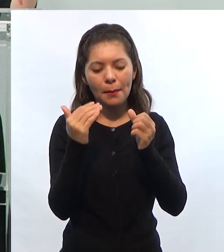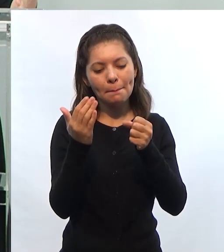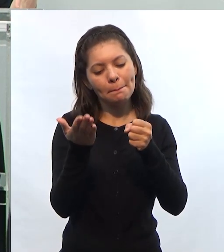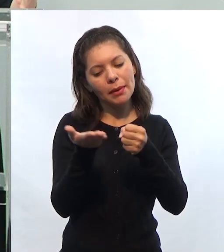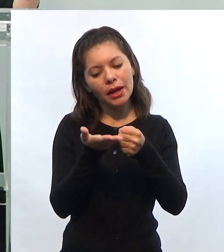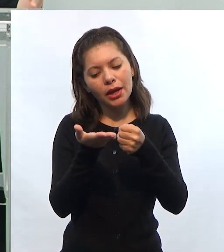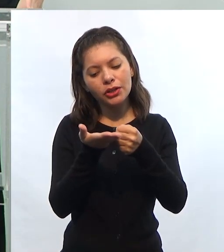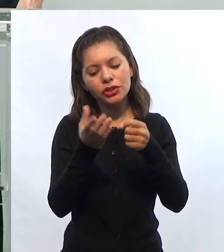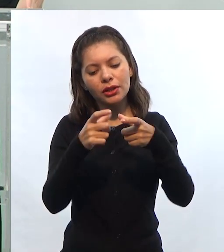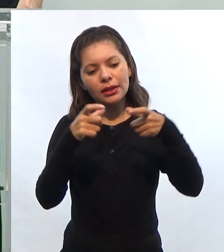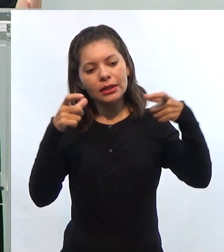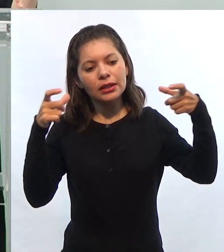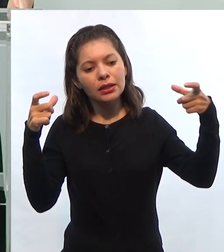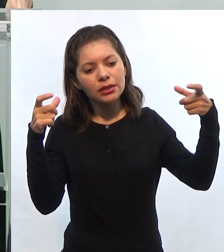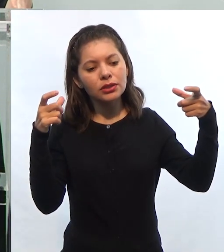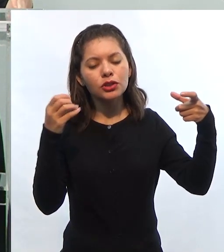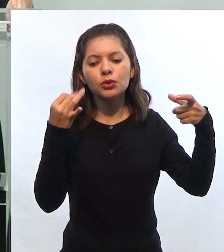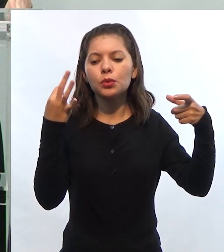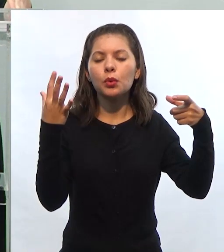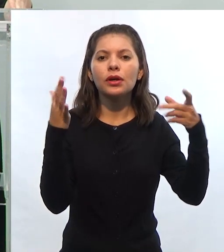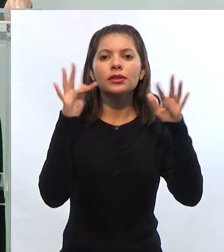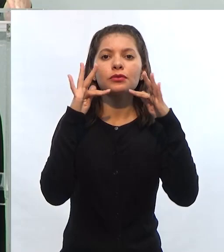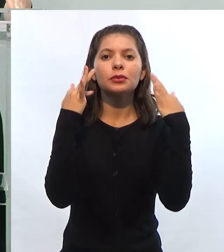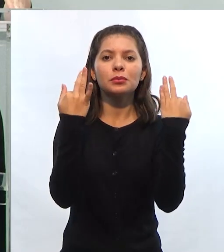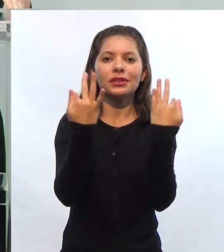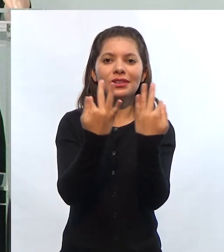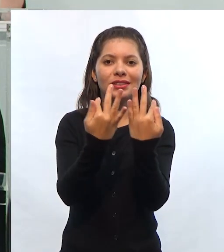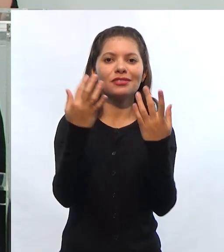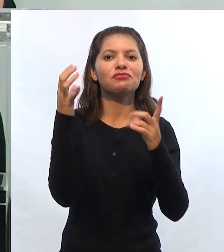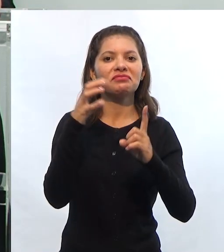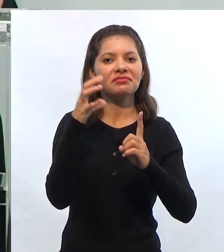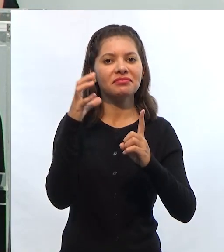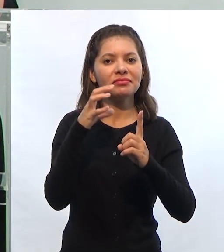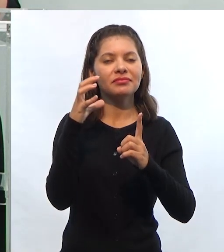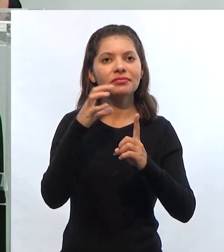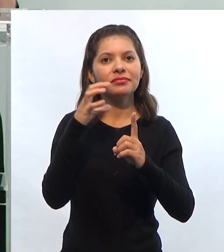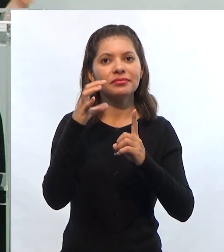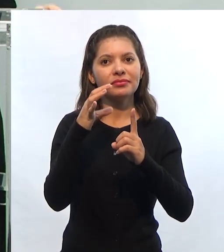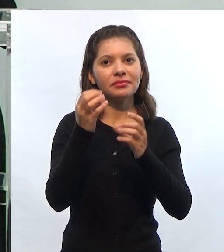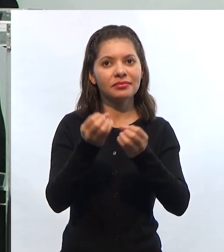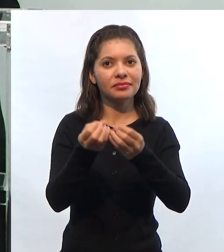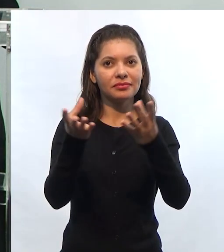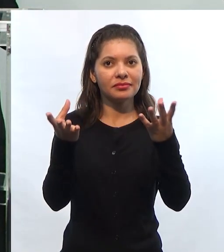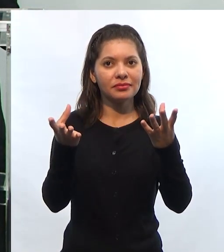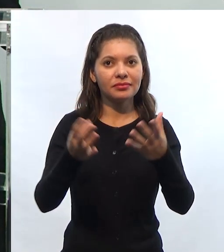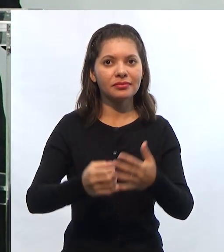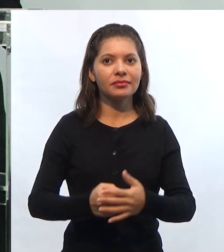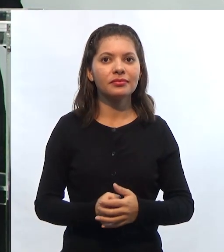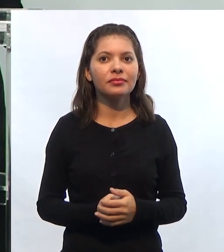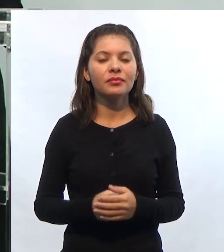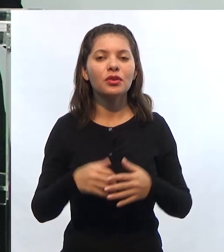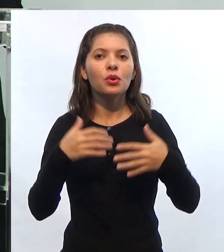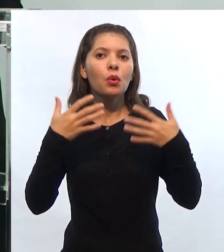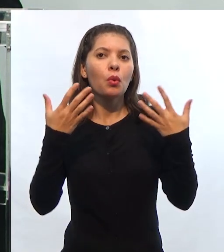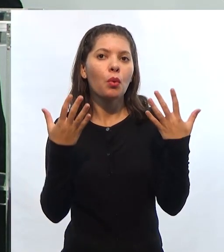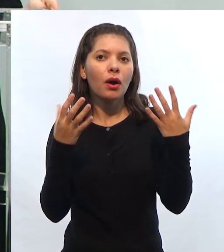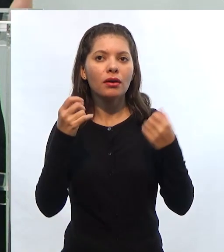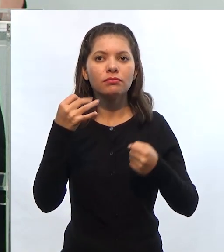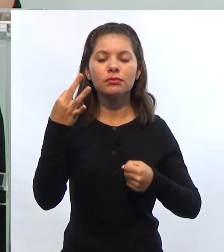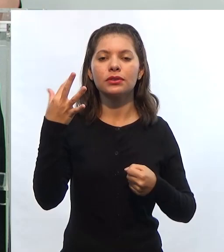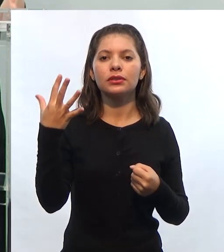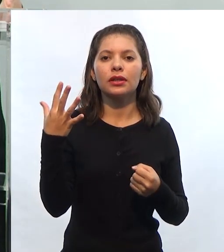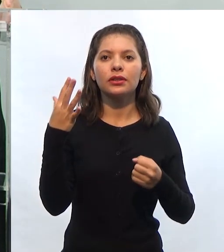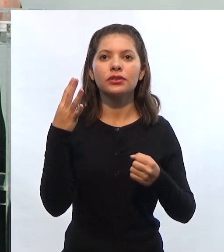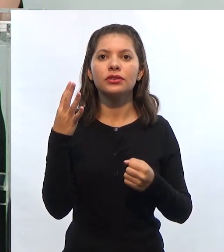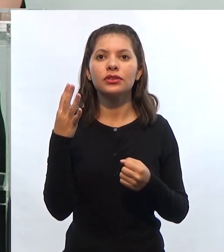única, média, grande, como é que está o tamanho das famílias hoje, né? Isso influencia até nesse tipo de oferta, né? De qual é